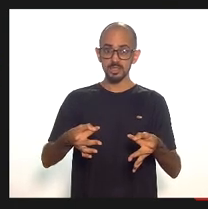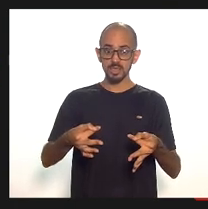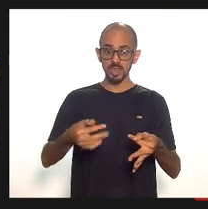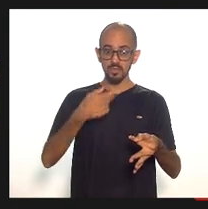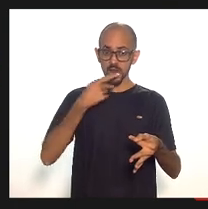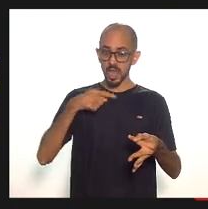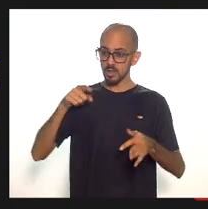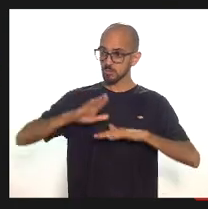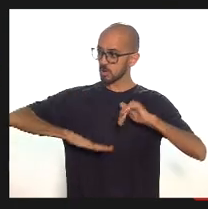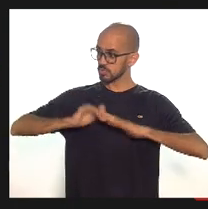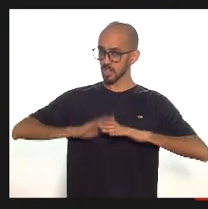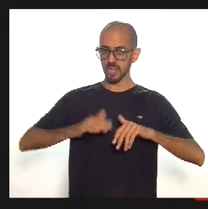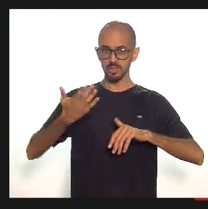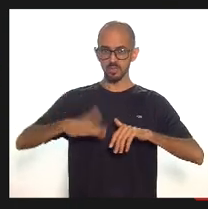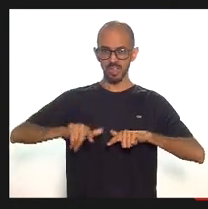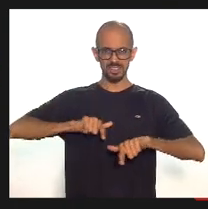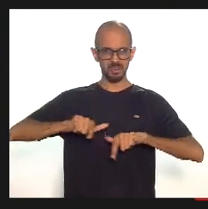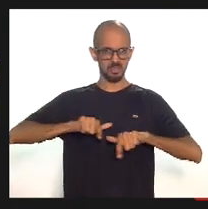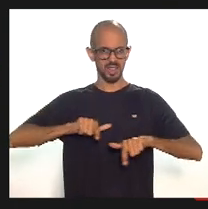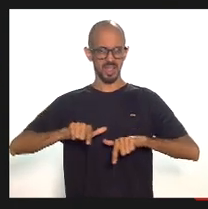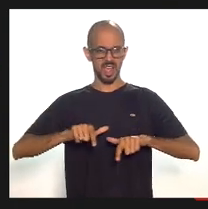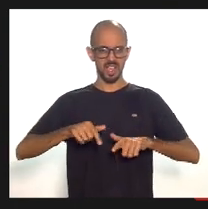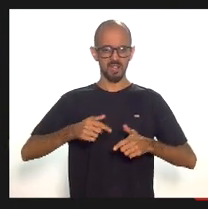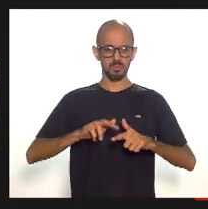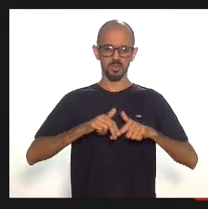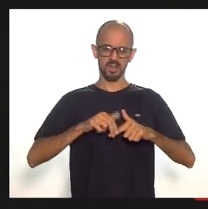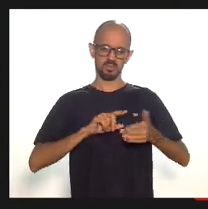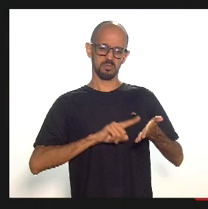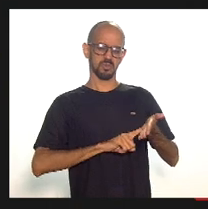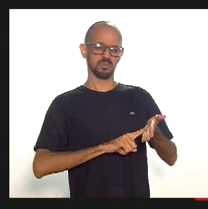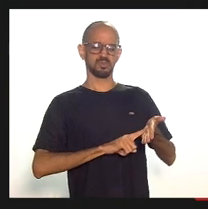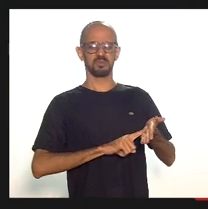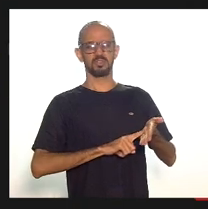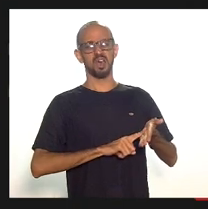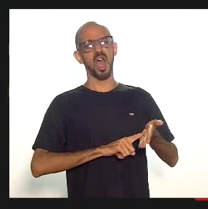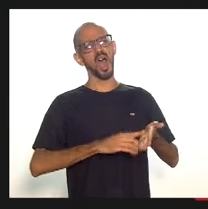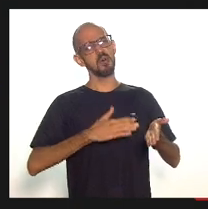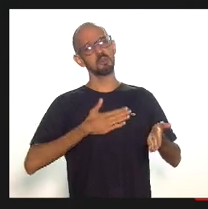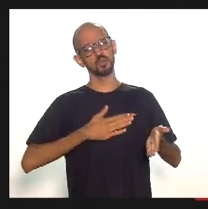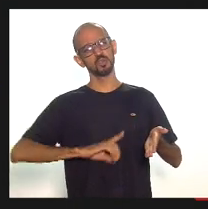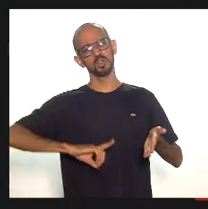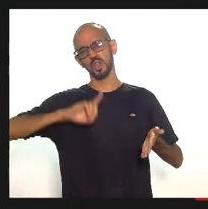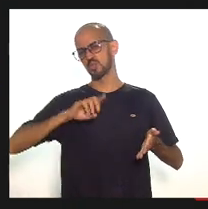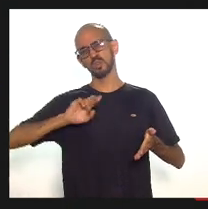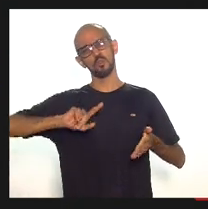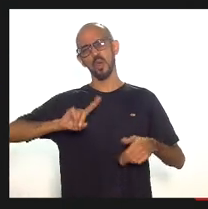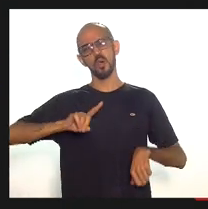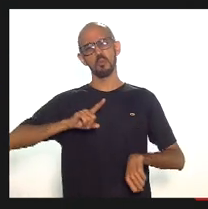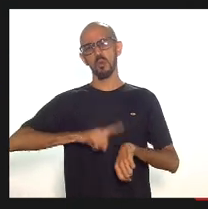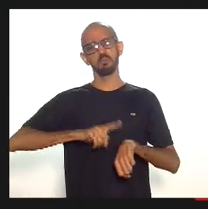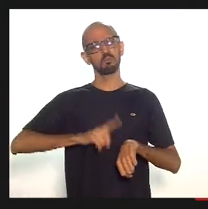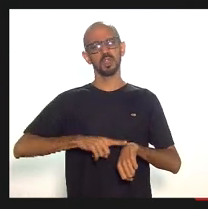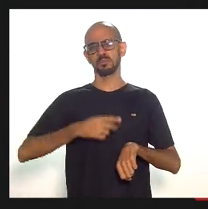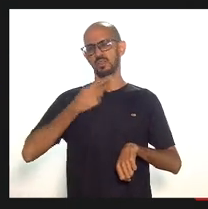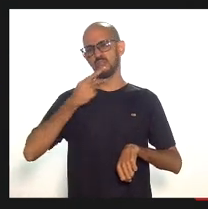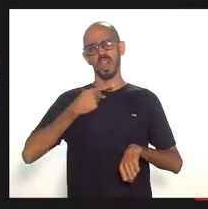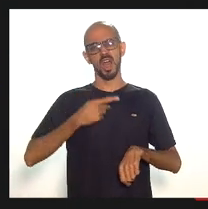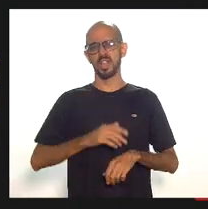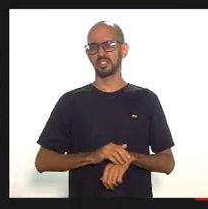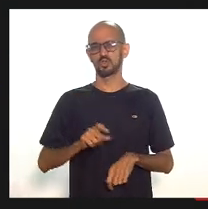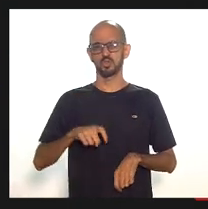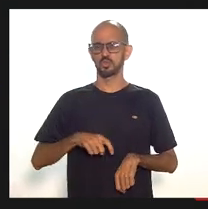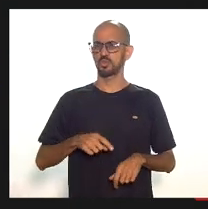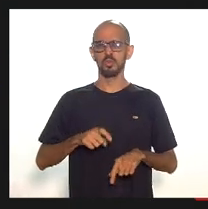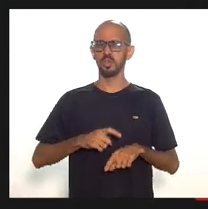querem trabalhar, que tem problema de cada ponto, isso, pelo amor de Deus, isso não é momento para estar discutindo isso. Até porque isso